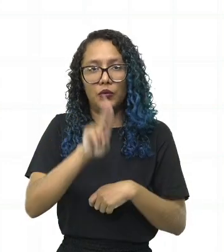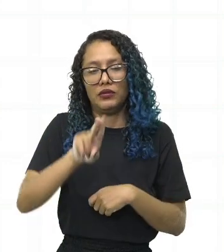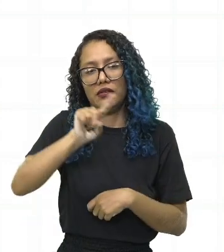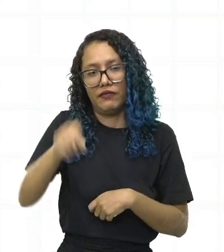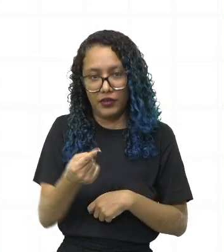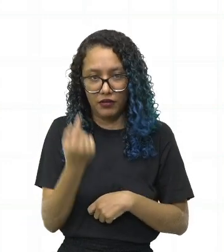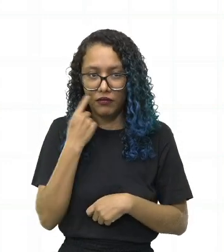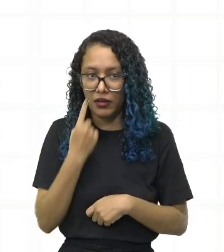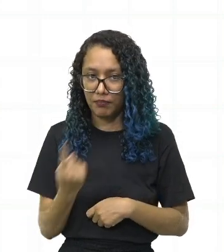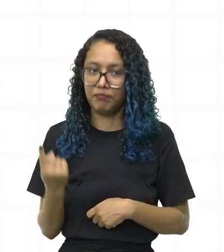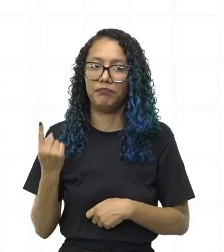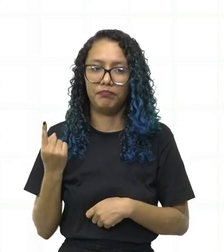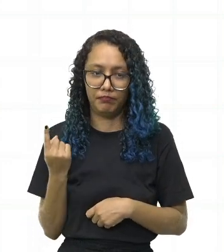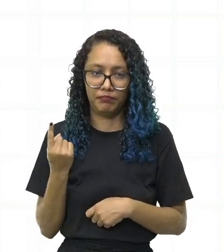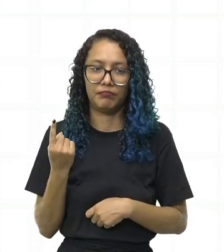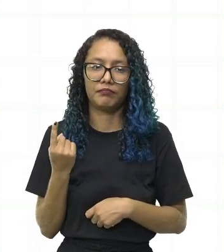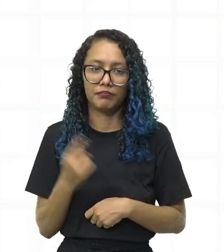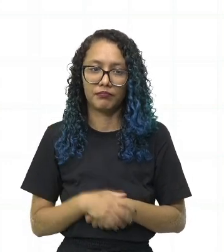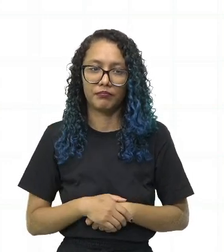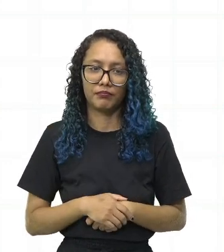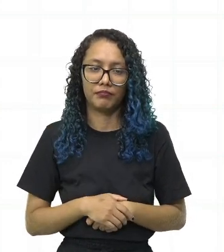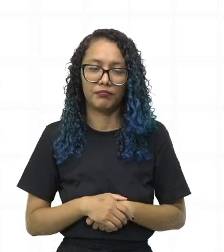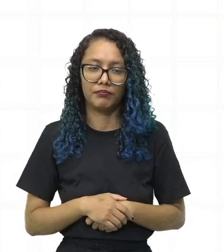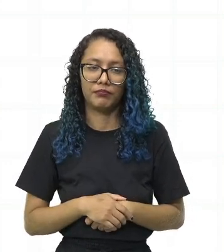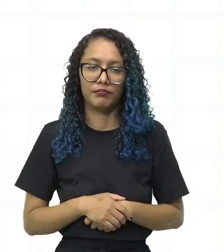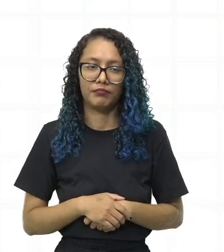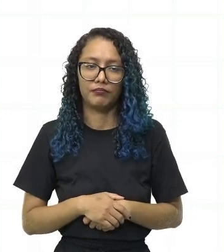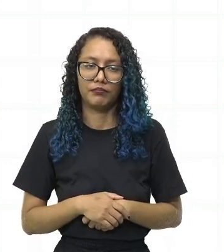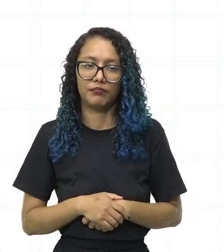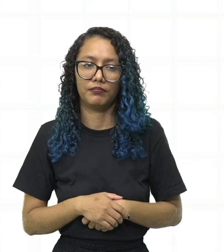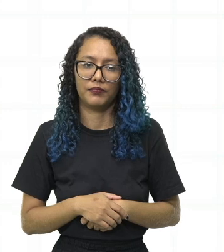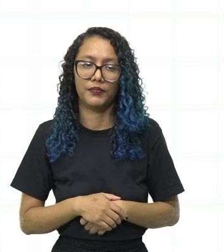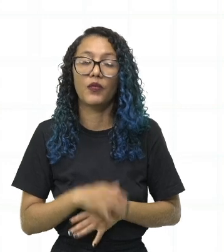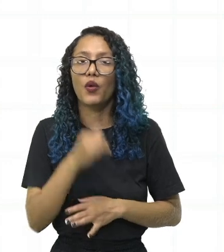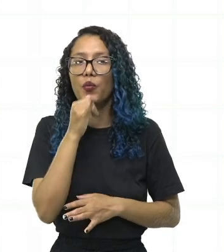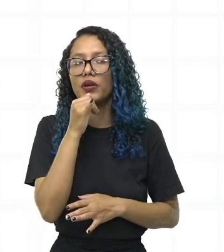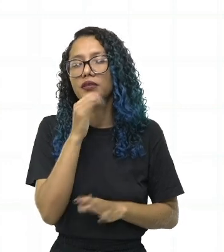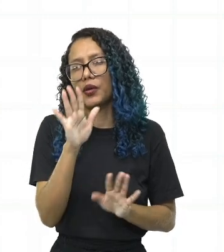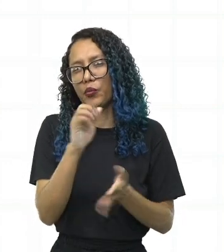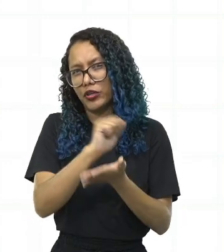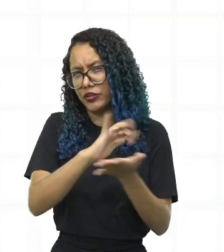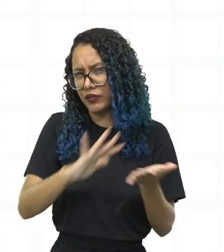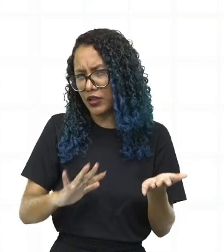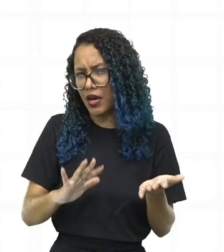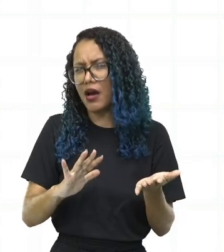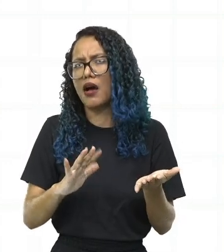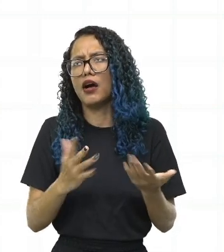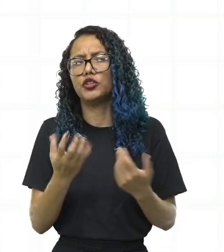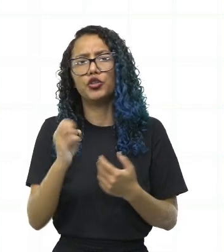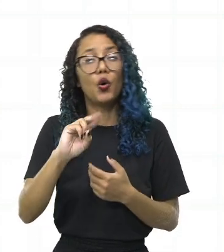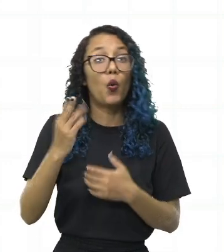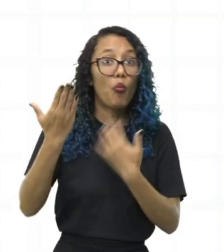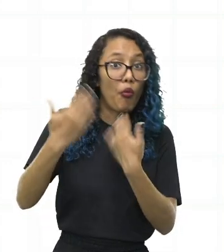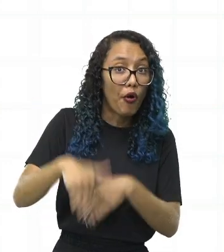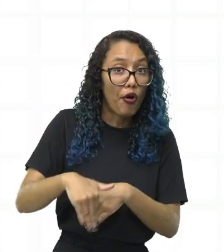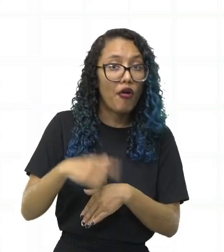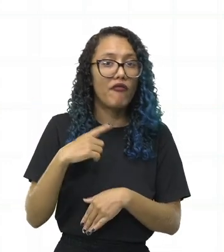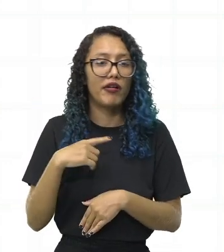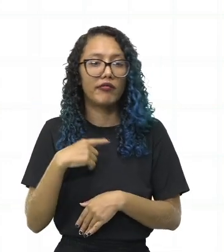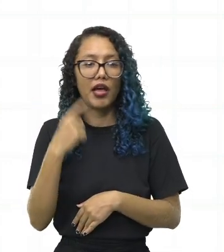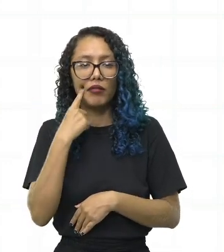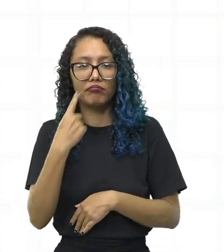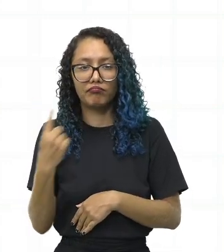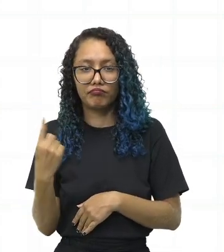a vírgula. Então, vamos supor que esse exemplo esteja lá no exercício de vocês, tá na prova de vocês e fala